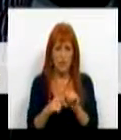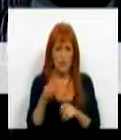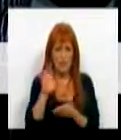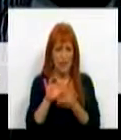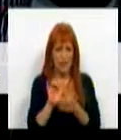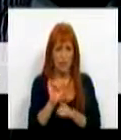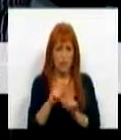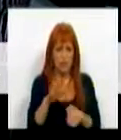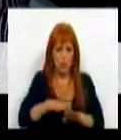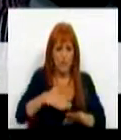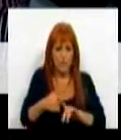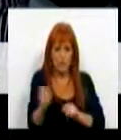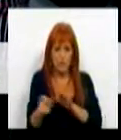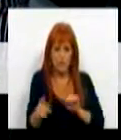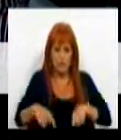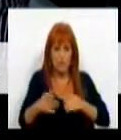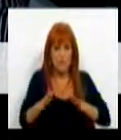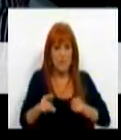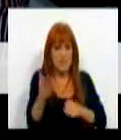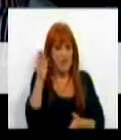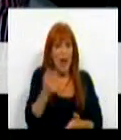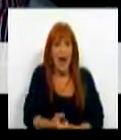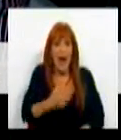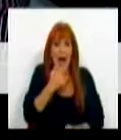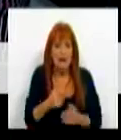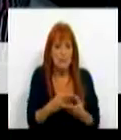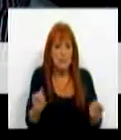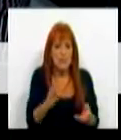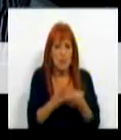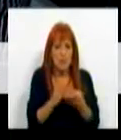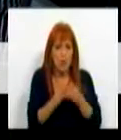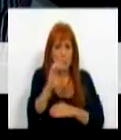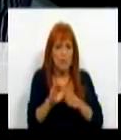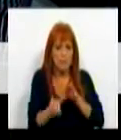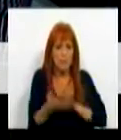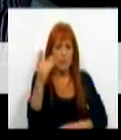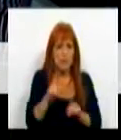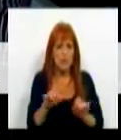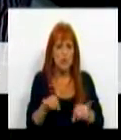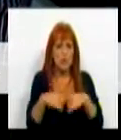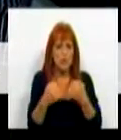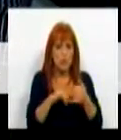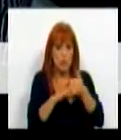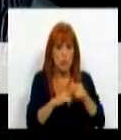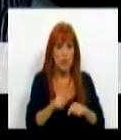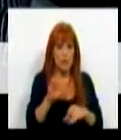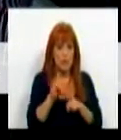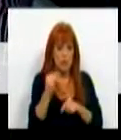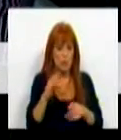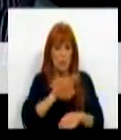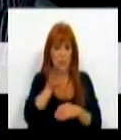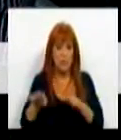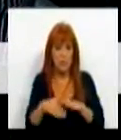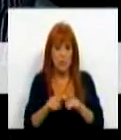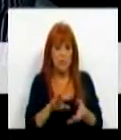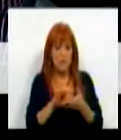de capital, o reforço dos fundos próprios deve ser exclusivamente suprido através de um aumento de capital social da instituição, pelo que o montante da participação